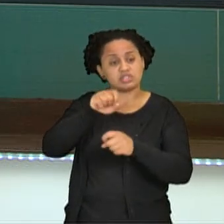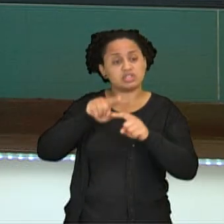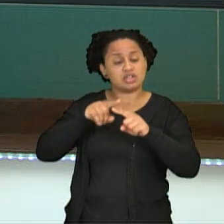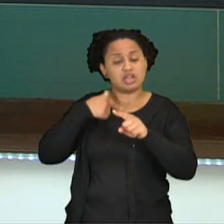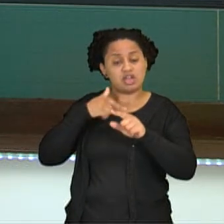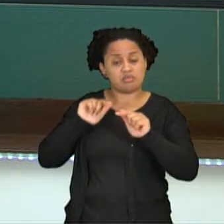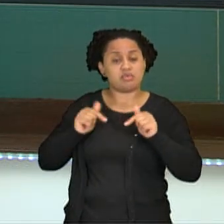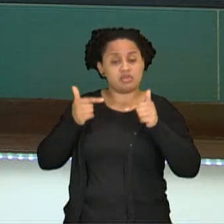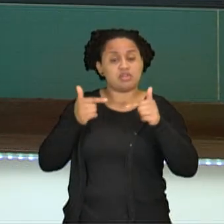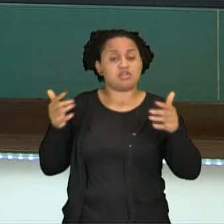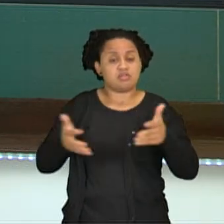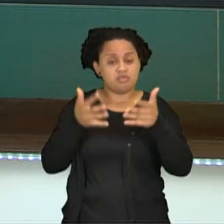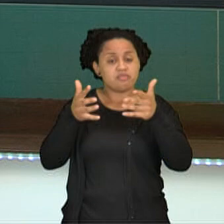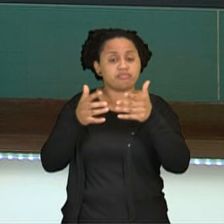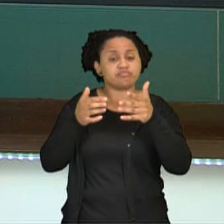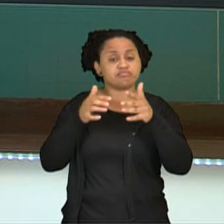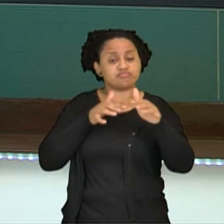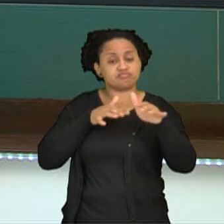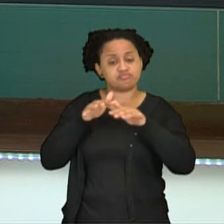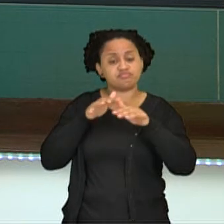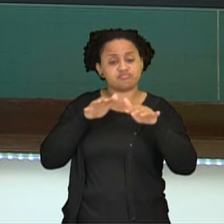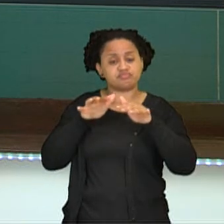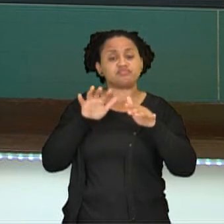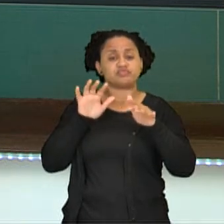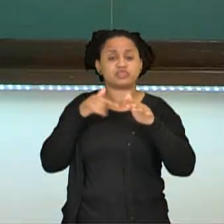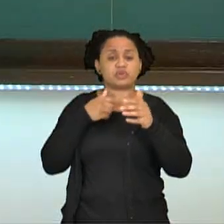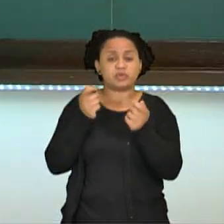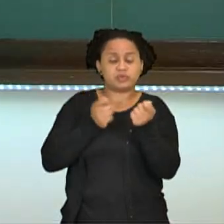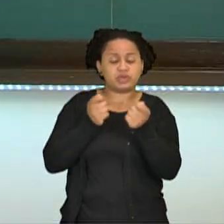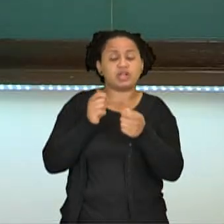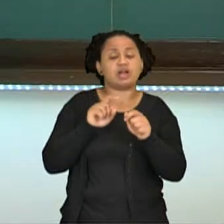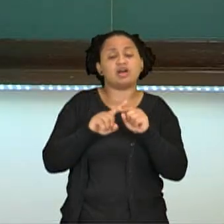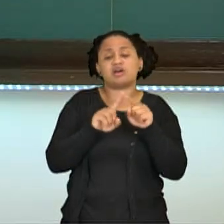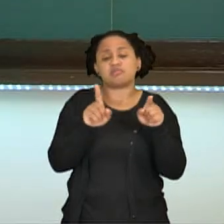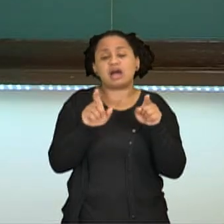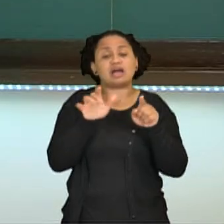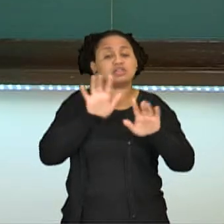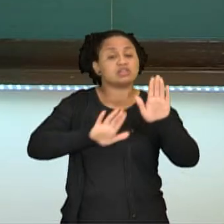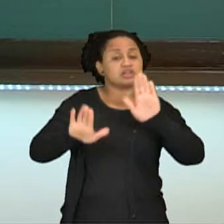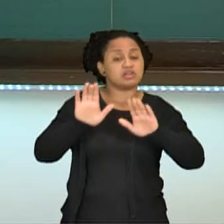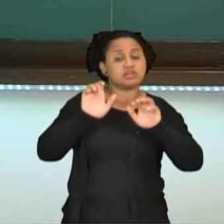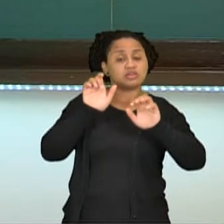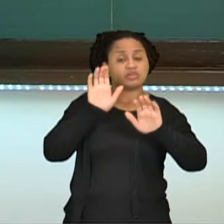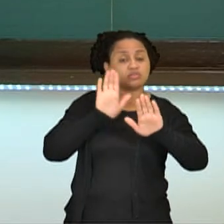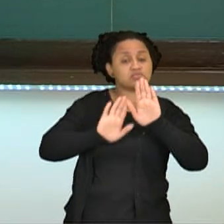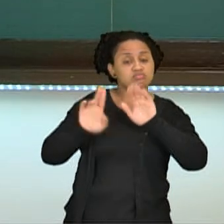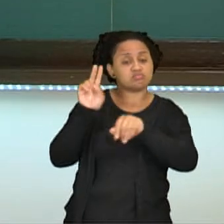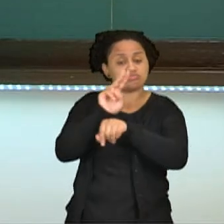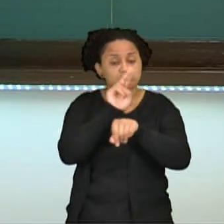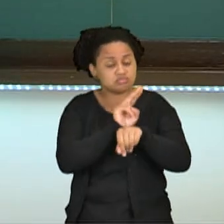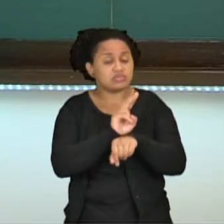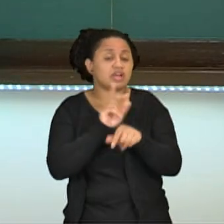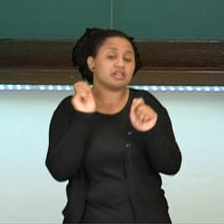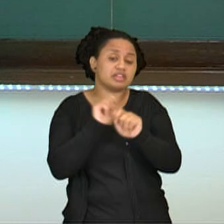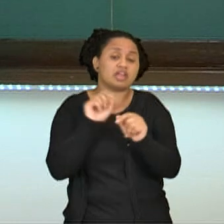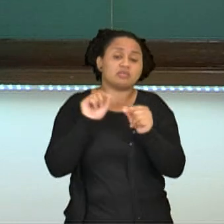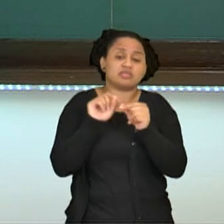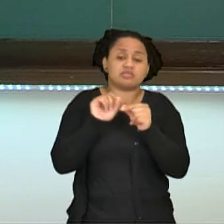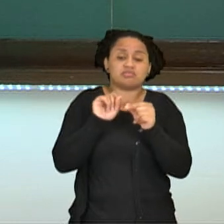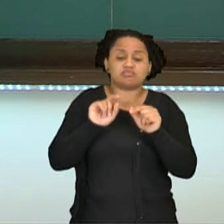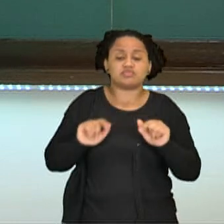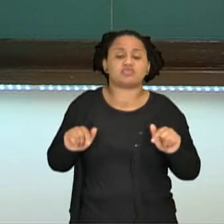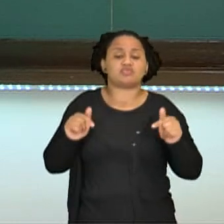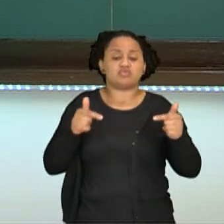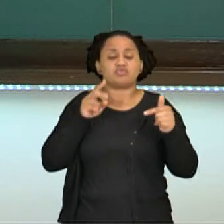movimento. Sem força não tem movimento. Mas tome cuidado, é possível atuar forças